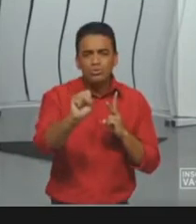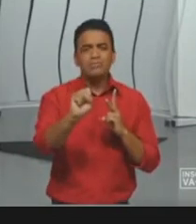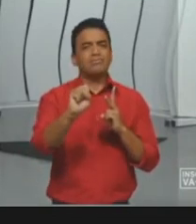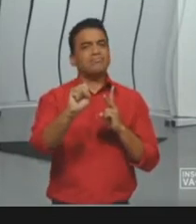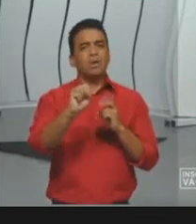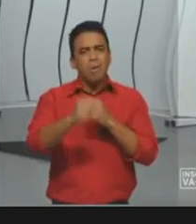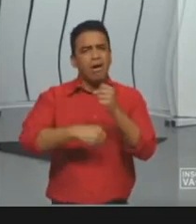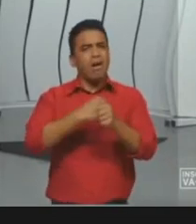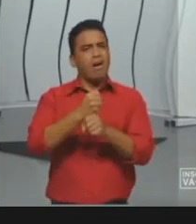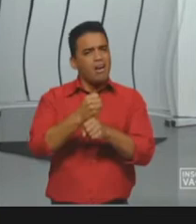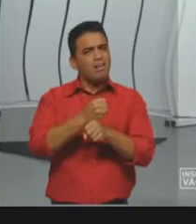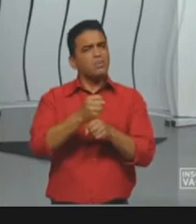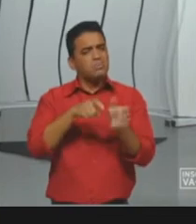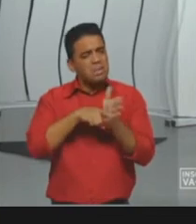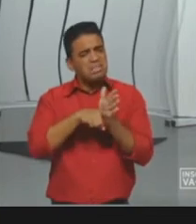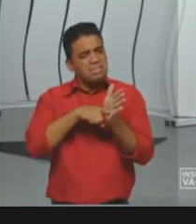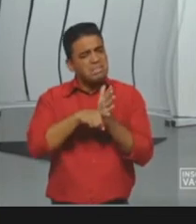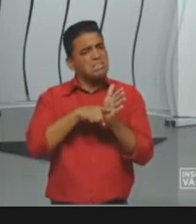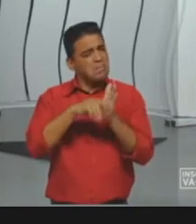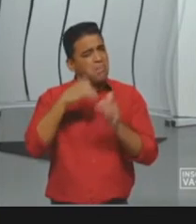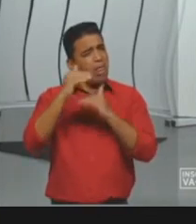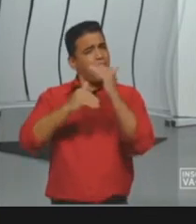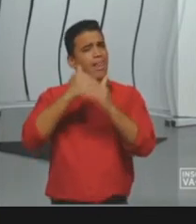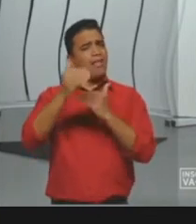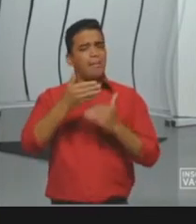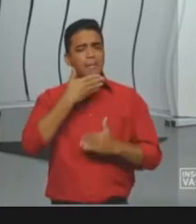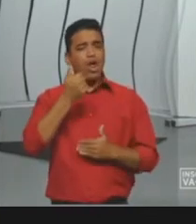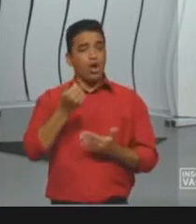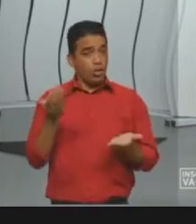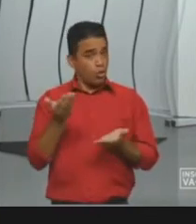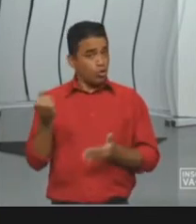nós temos uma classificação atual, que vou falar daqui a pouquinho.